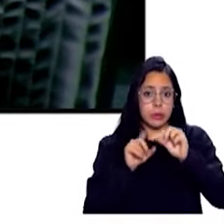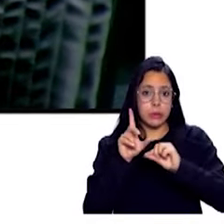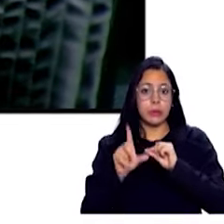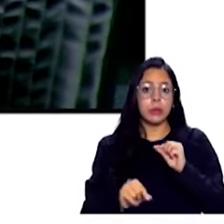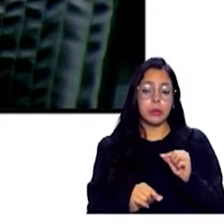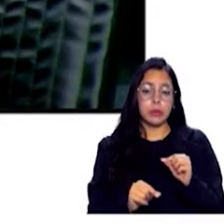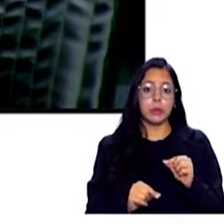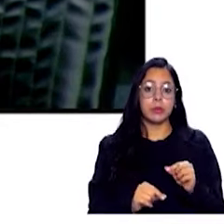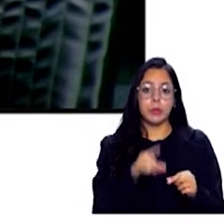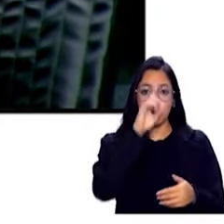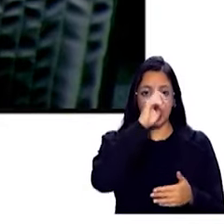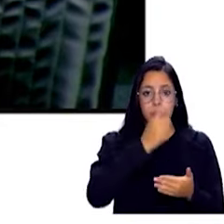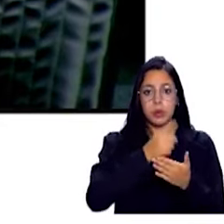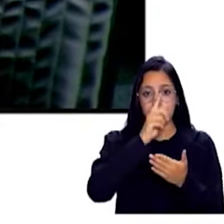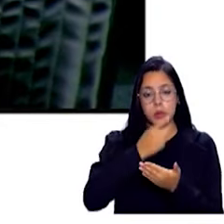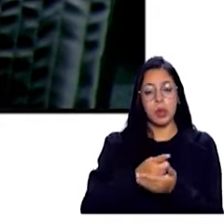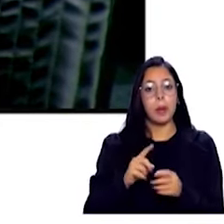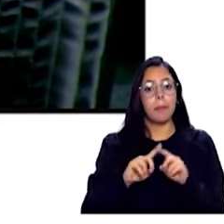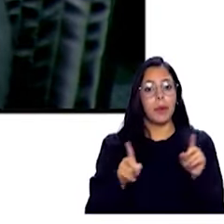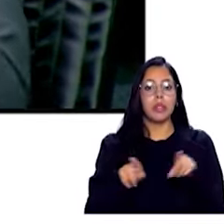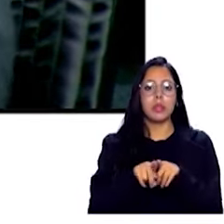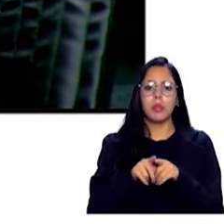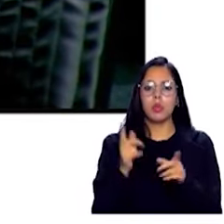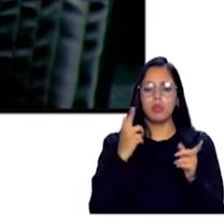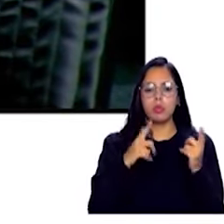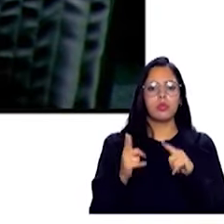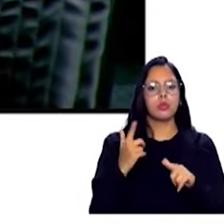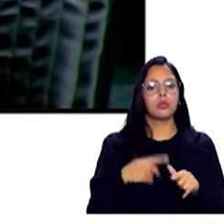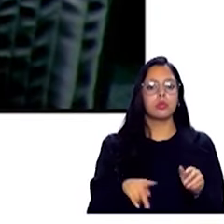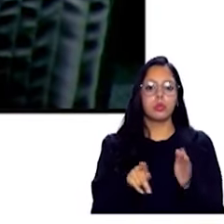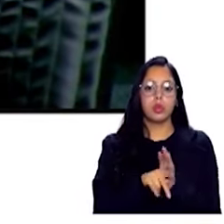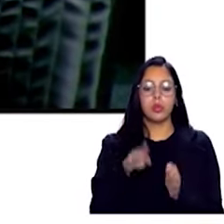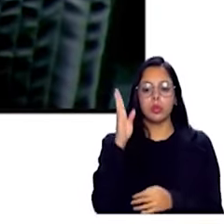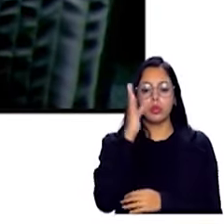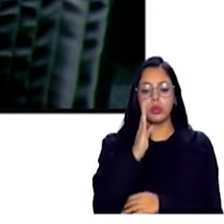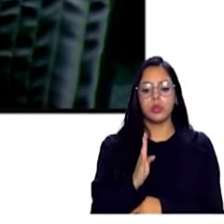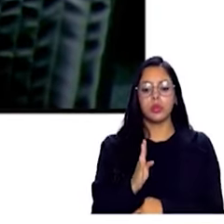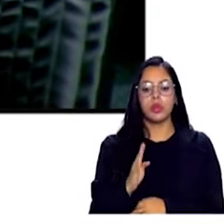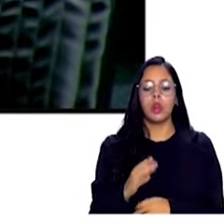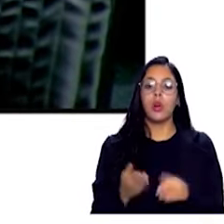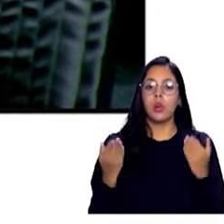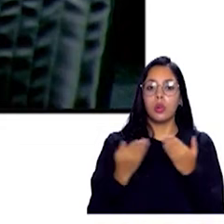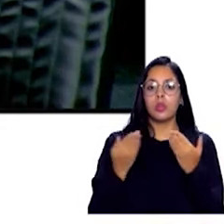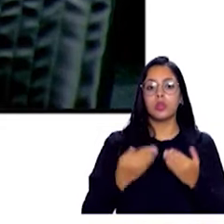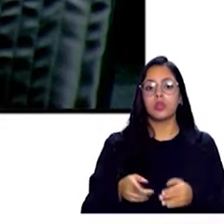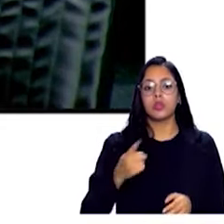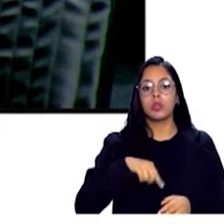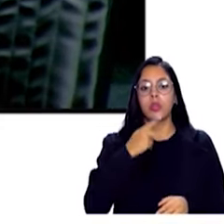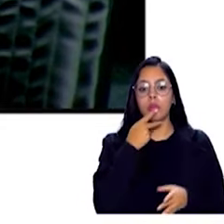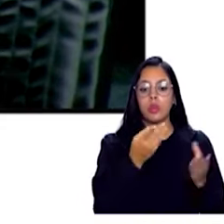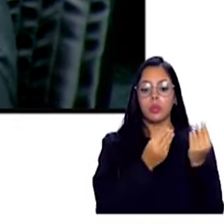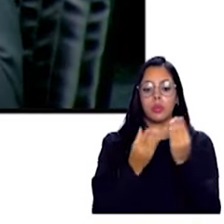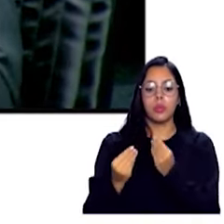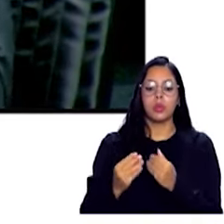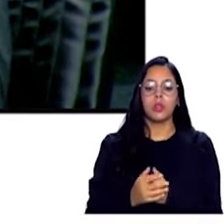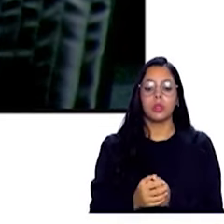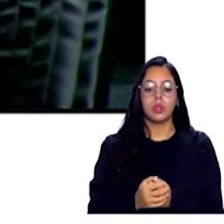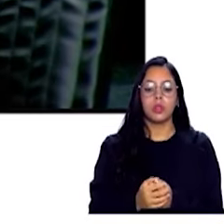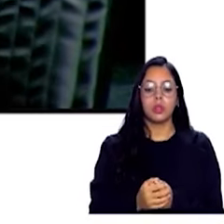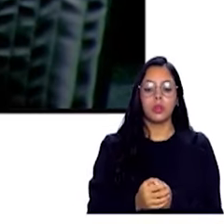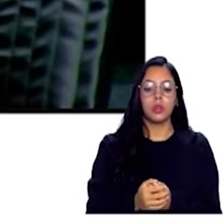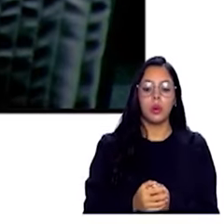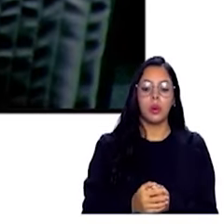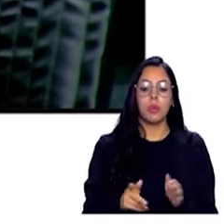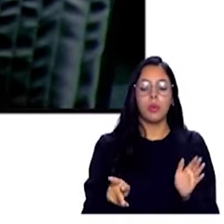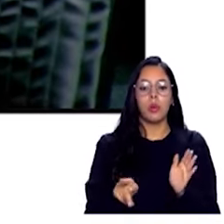aspectos da litigância brasileira hoje se fala muito professora soria mencionou isso isso Inclusive a ideia de Enxergar